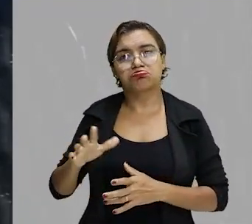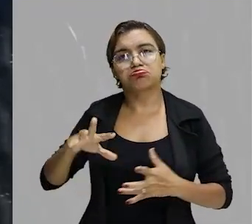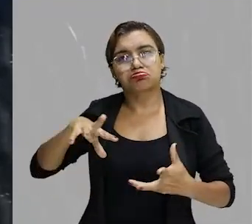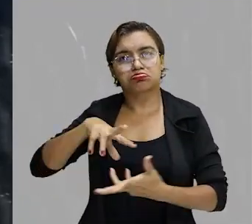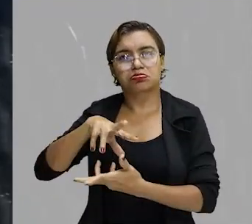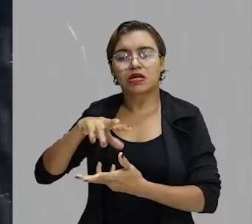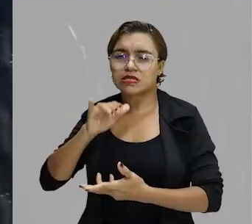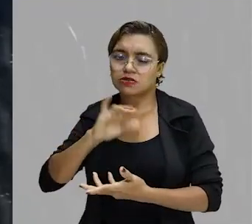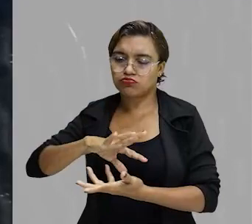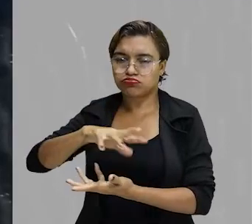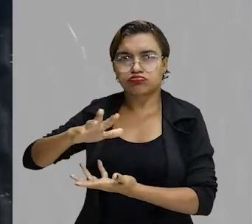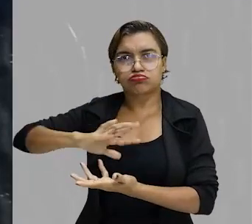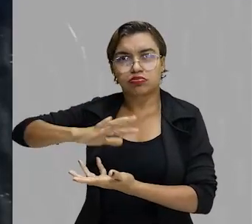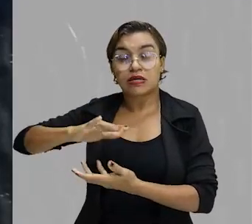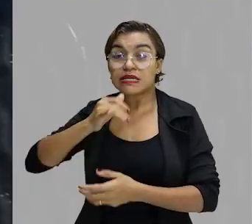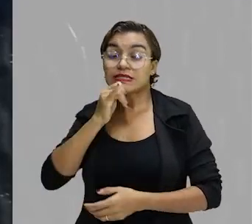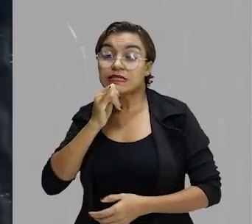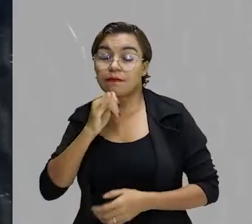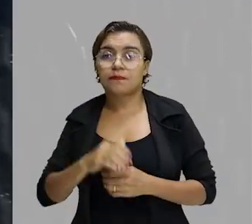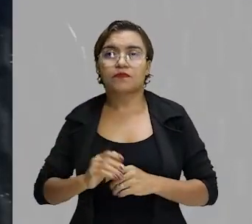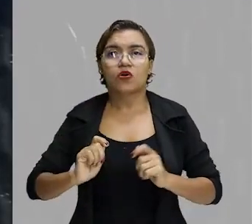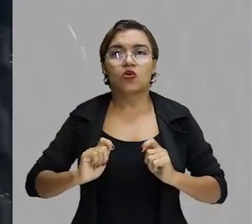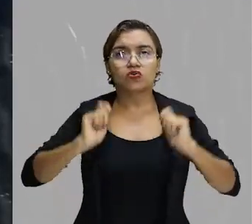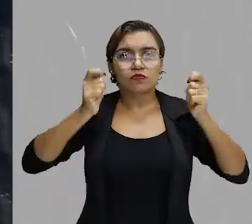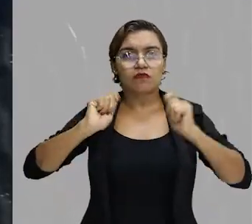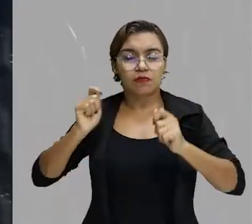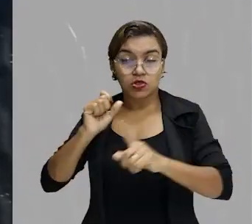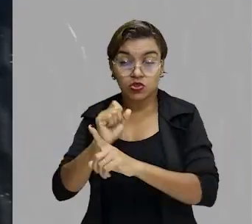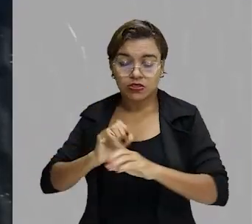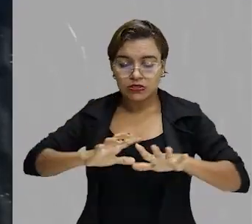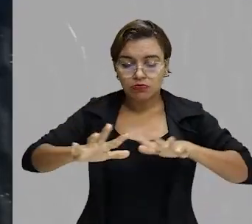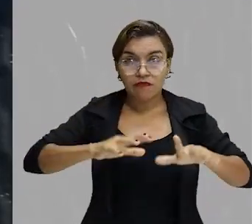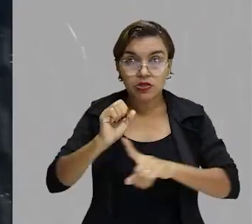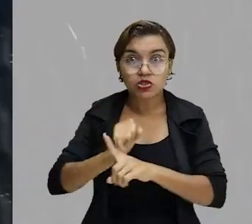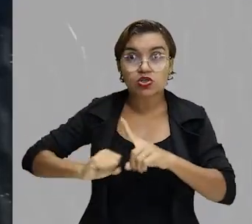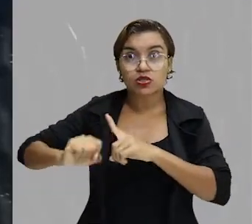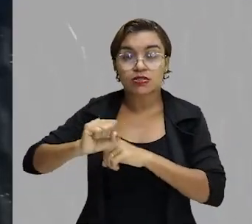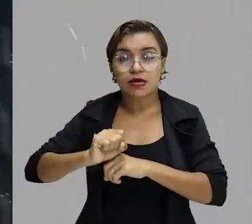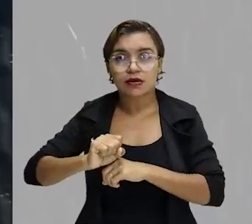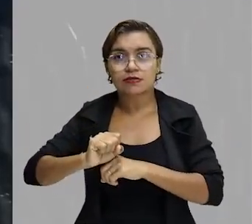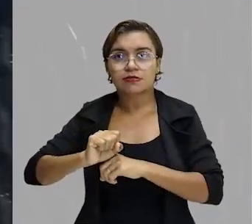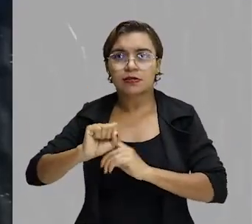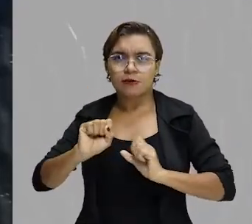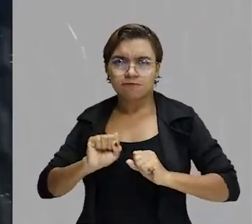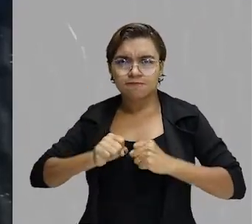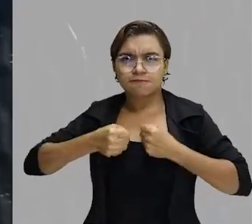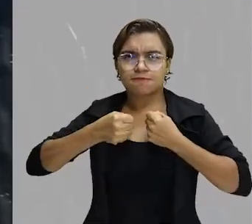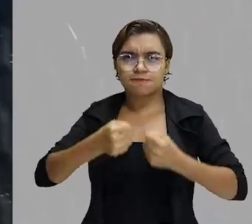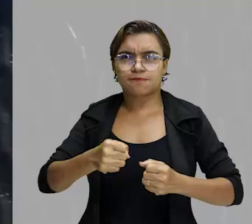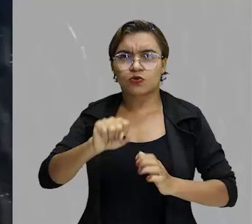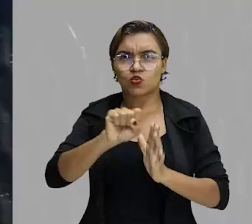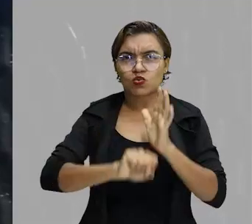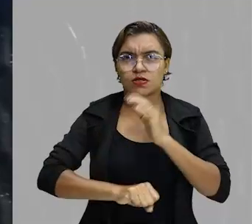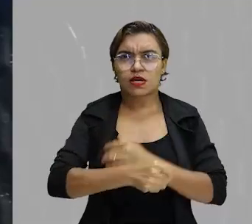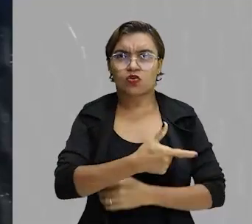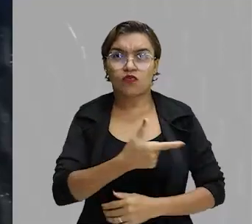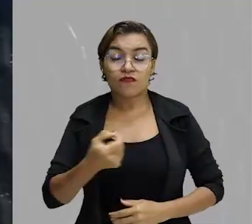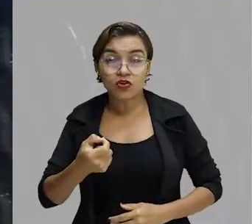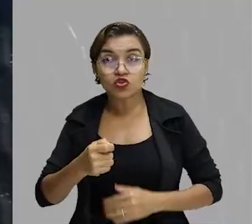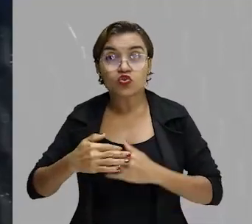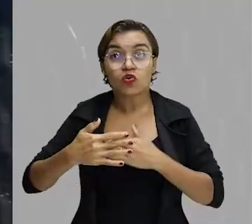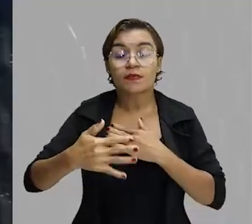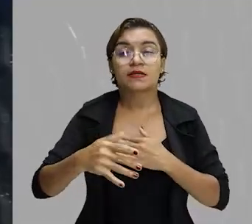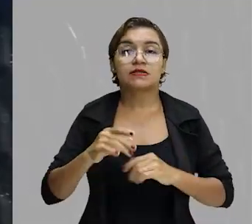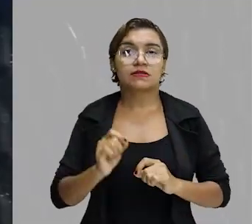isso que os movimentos sociais começam a ganhar força no século XX, devido a esse processo de ampla democratização dos regimes